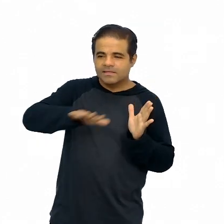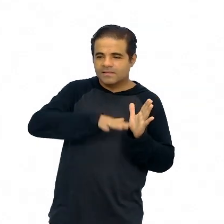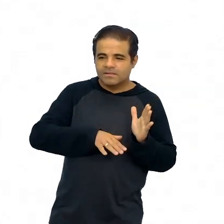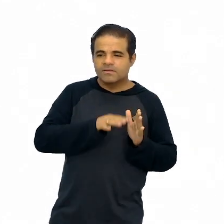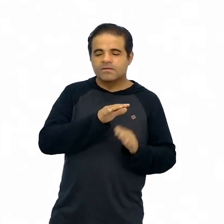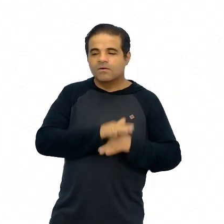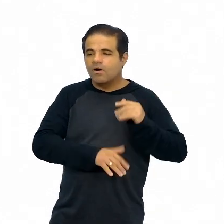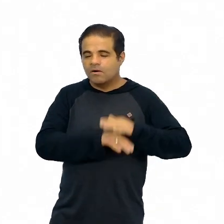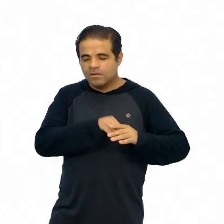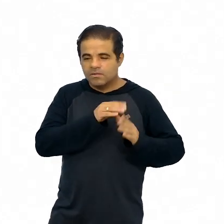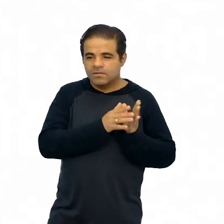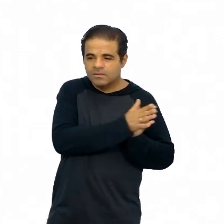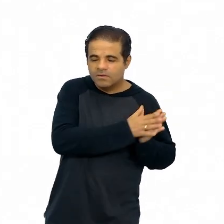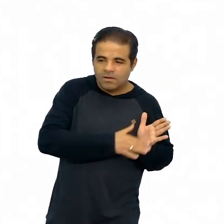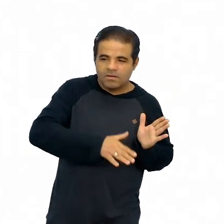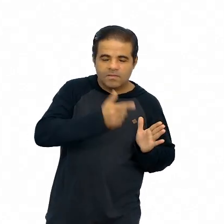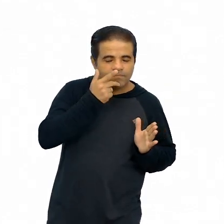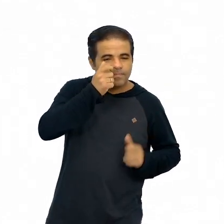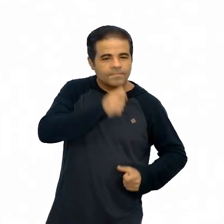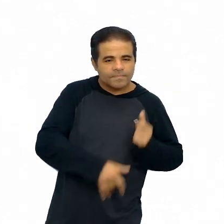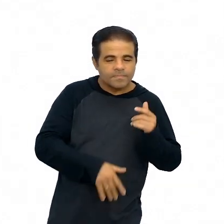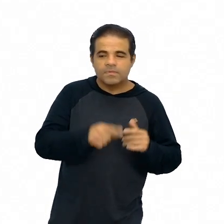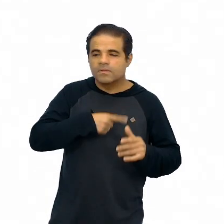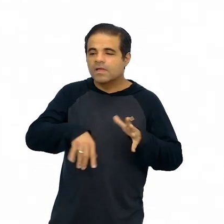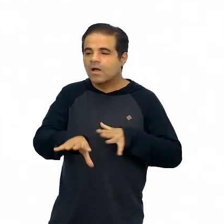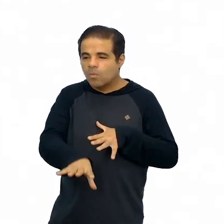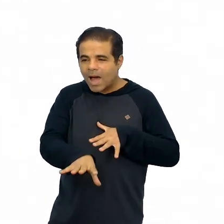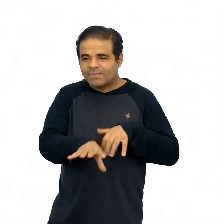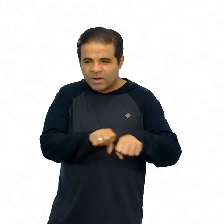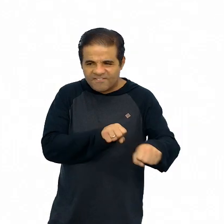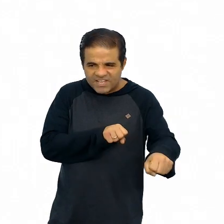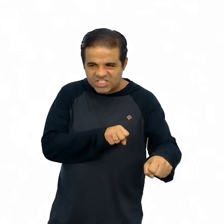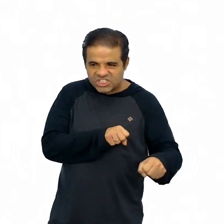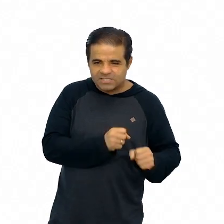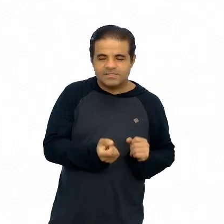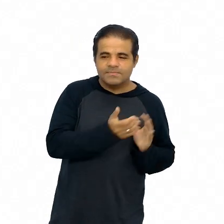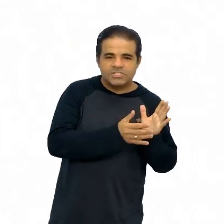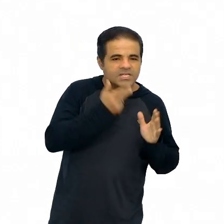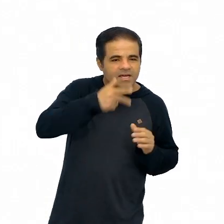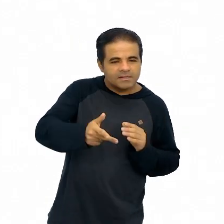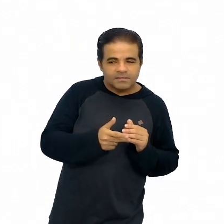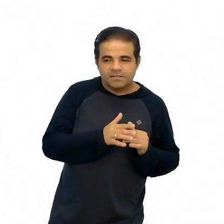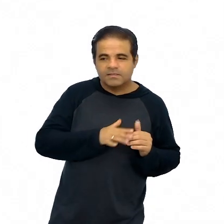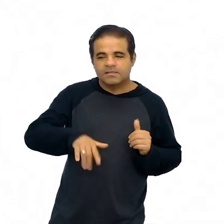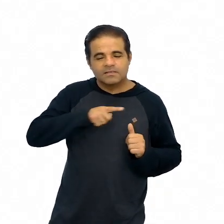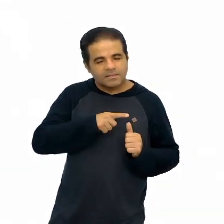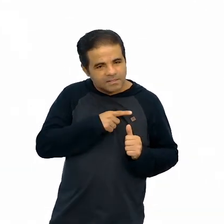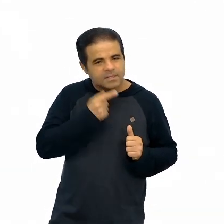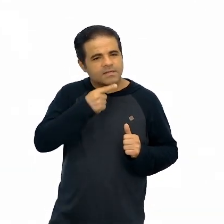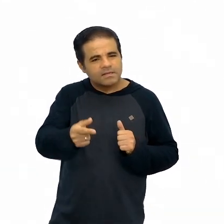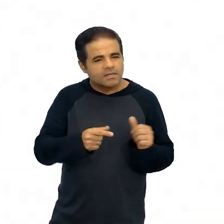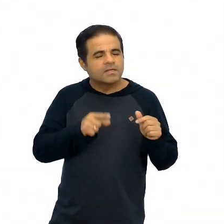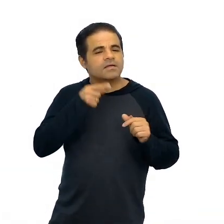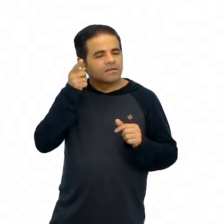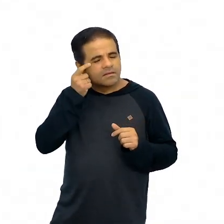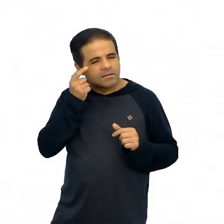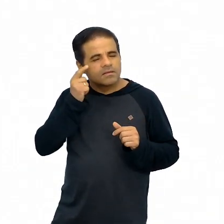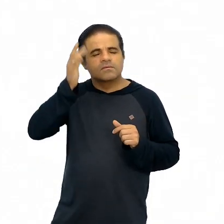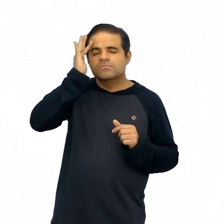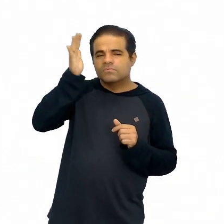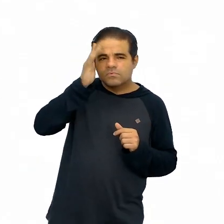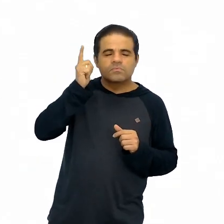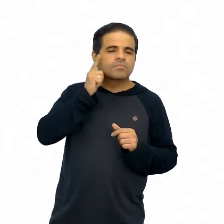às quintas-feiras, tá, gente? A nossa formação, ela sempre vai ao ar às quintas-feiras. Aí você clica aí aonde